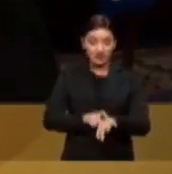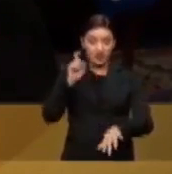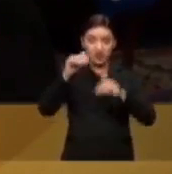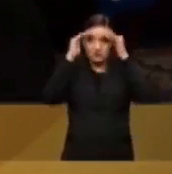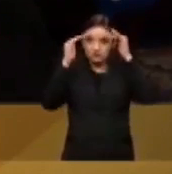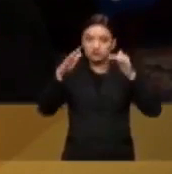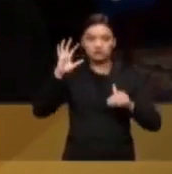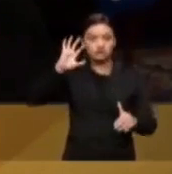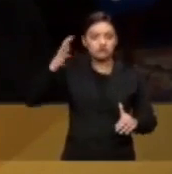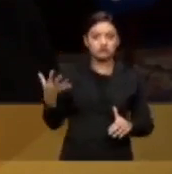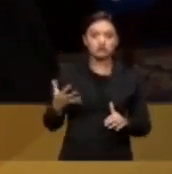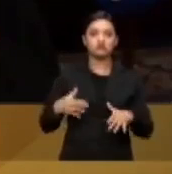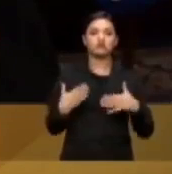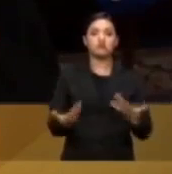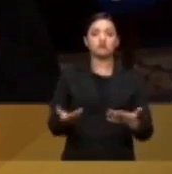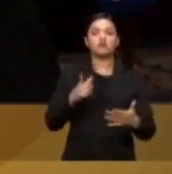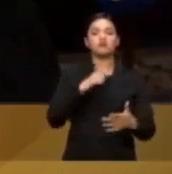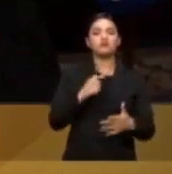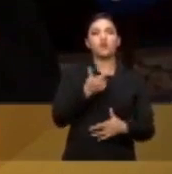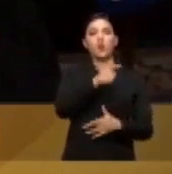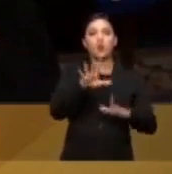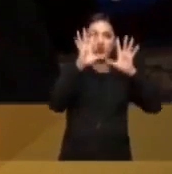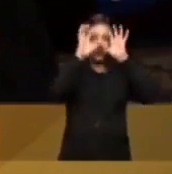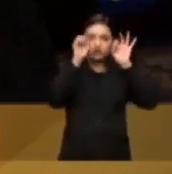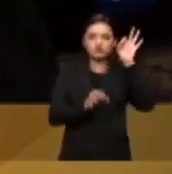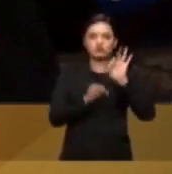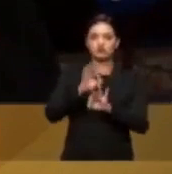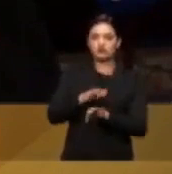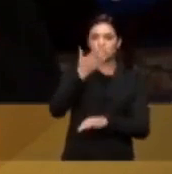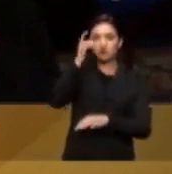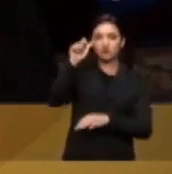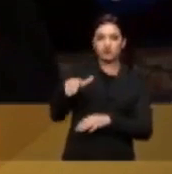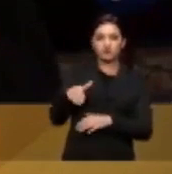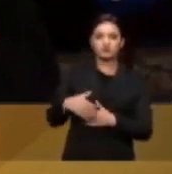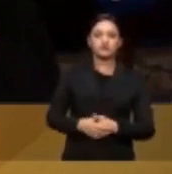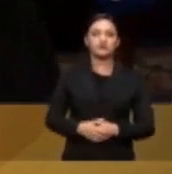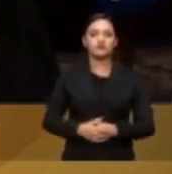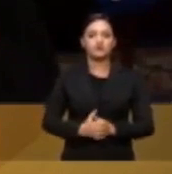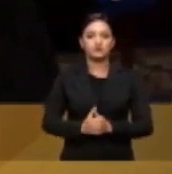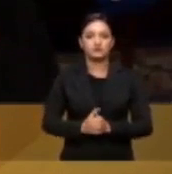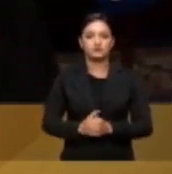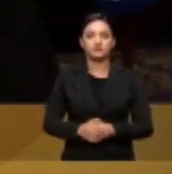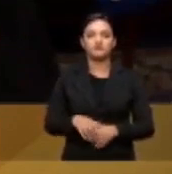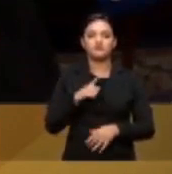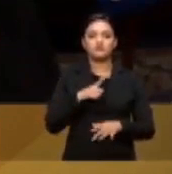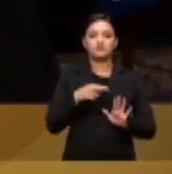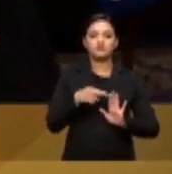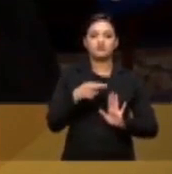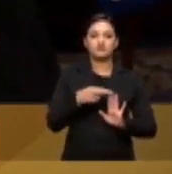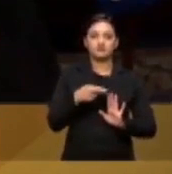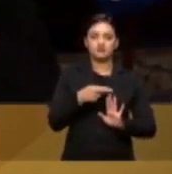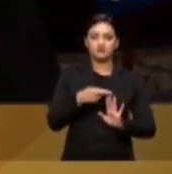ou ato seu, quando impugnado perante outro juízo que não o Supremo Tribunal Federal, fecho aspas, como estabelecido na resolução